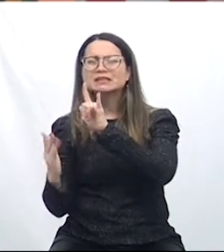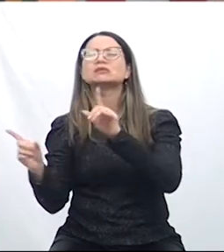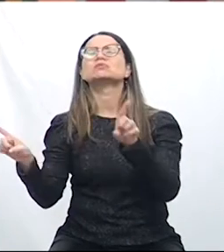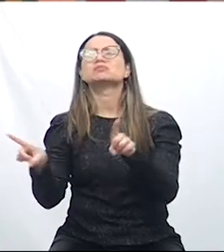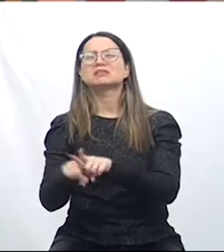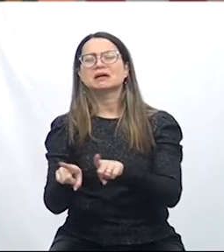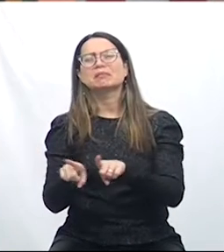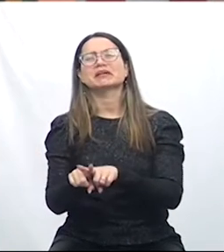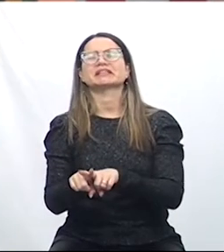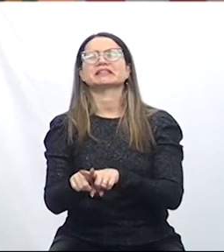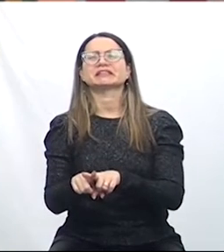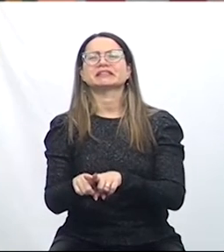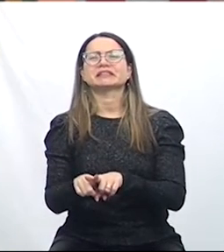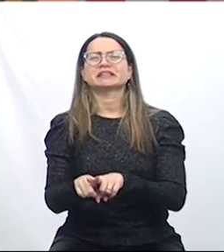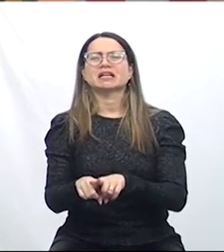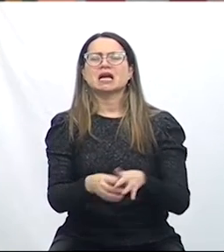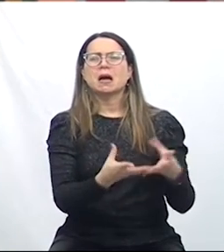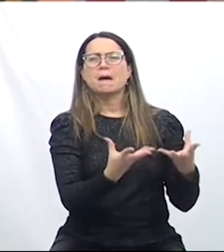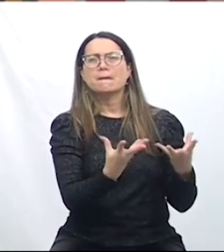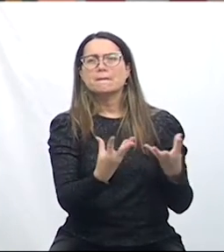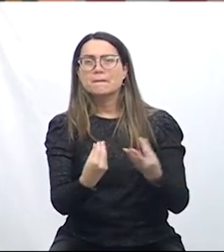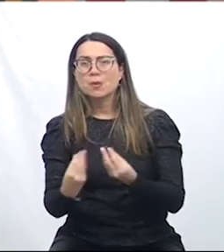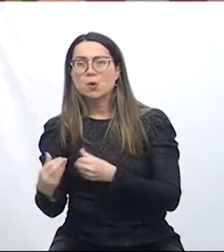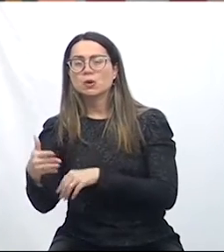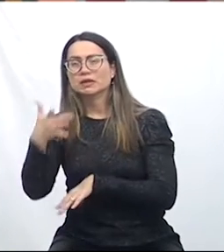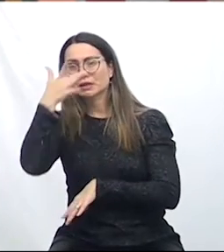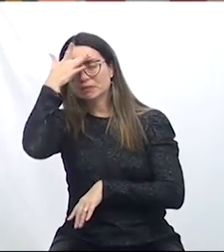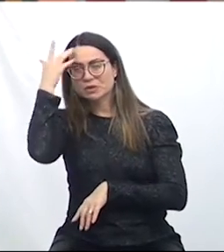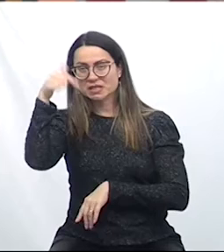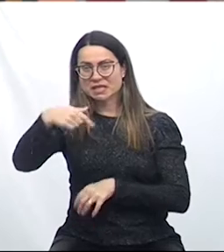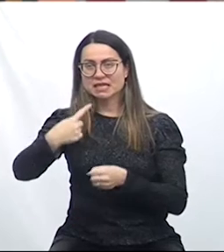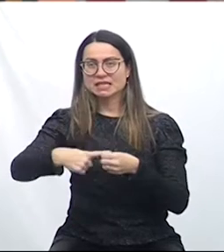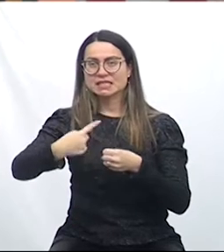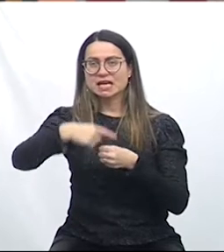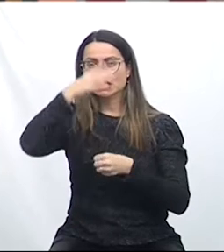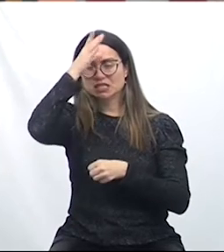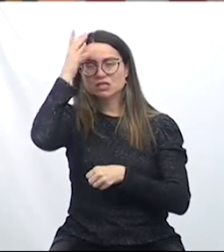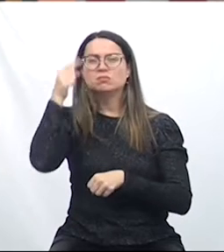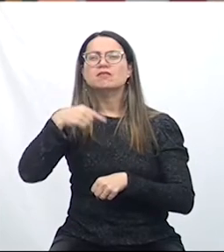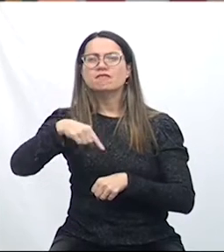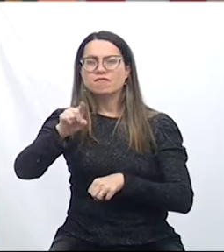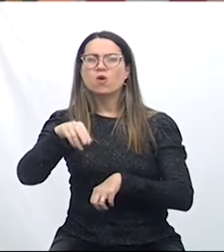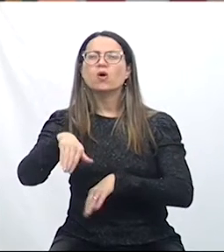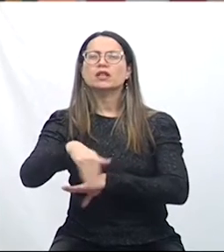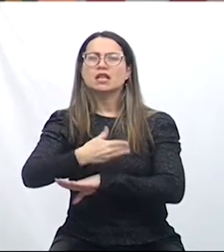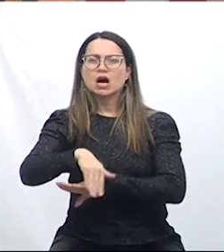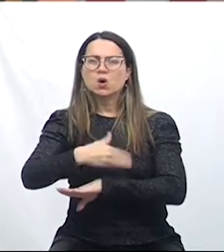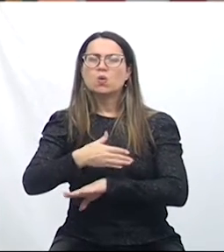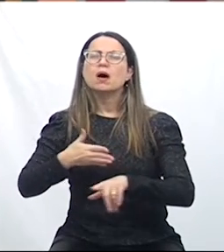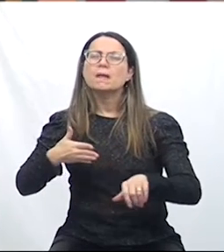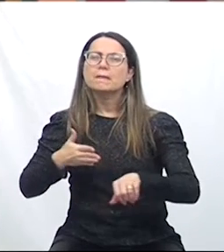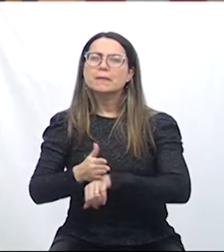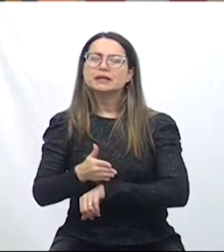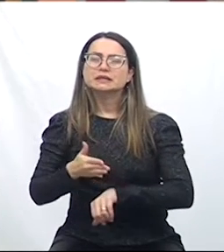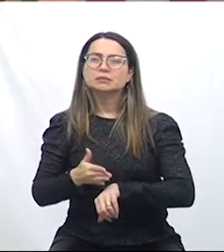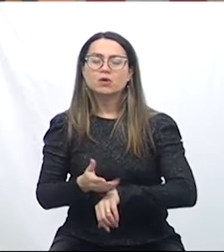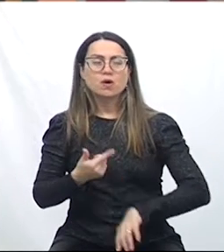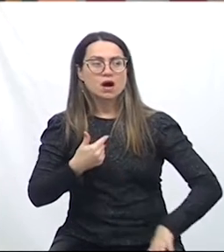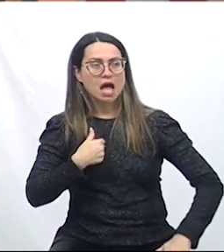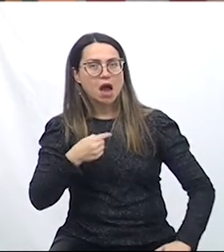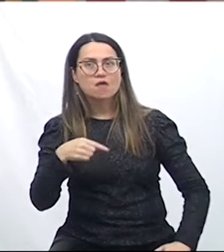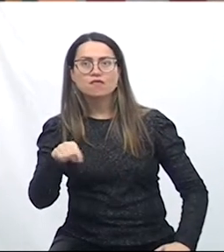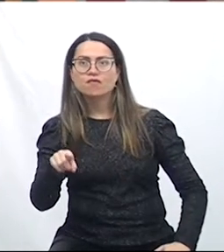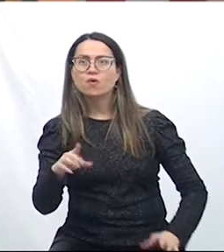de nós, com certeza, foi aqui na rua da gente, participou. Olha, eu fui em todos, mas esse ano